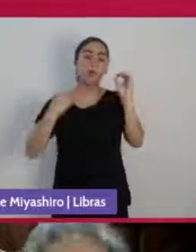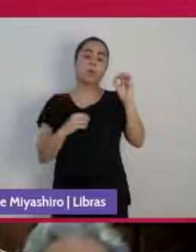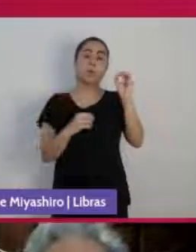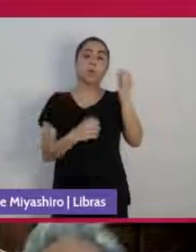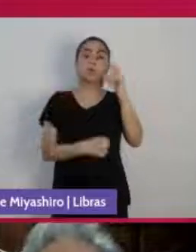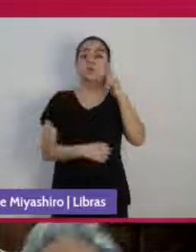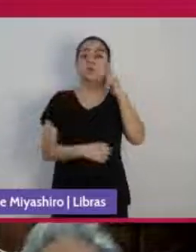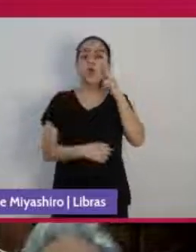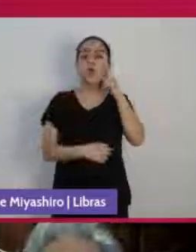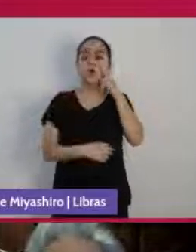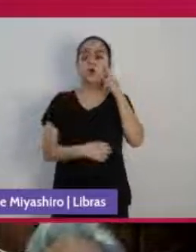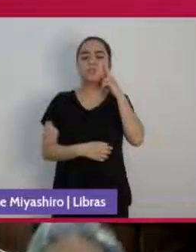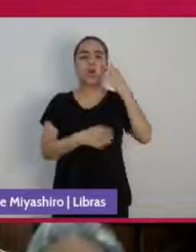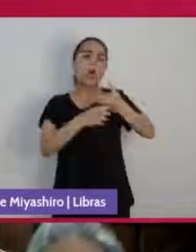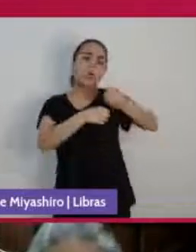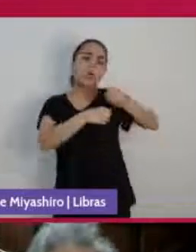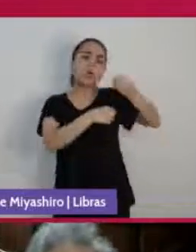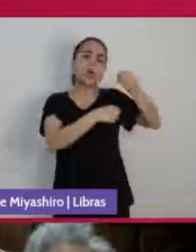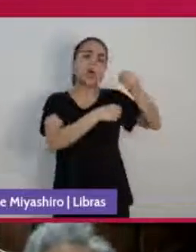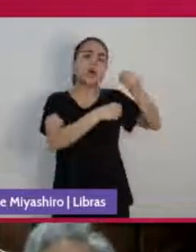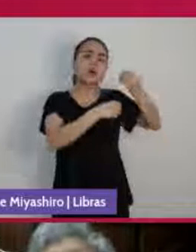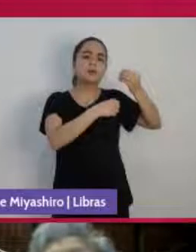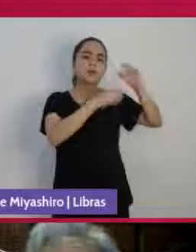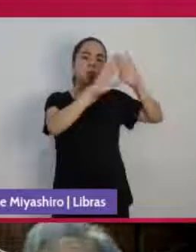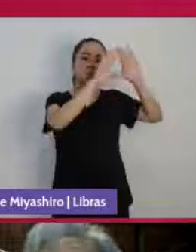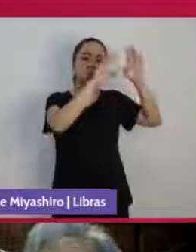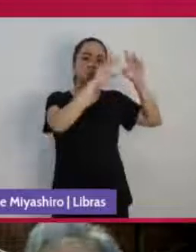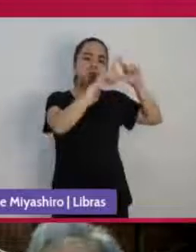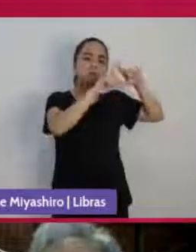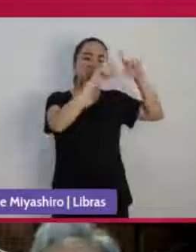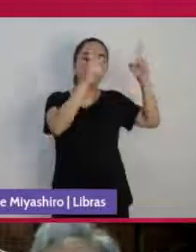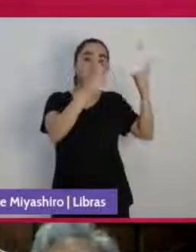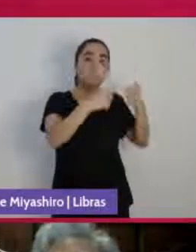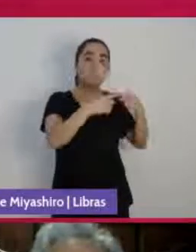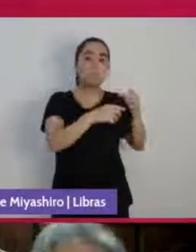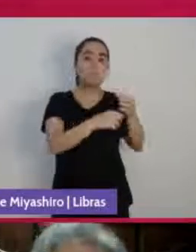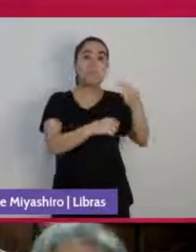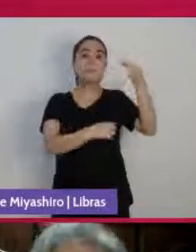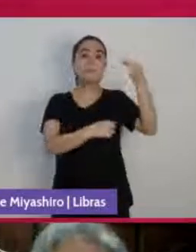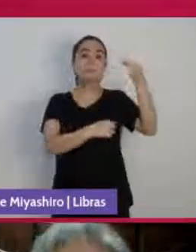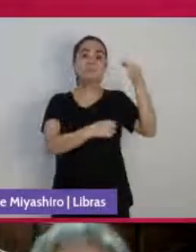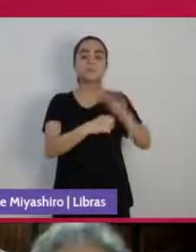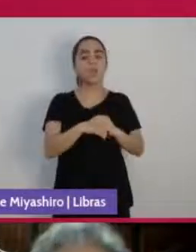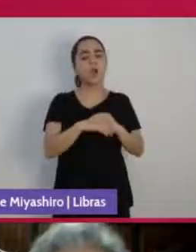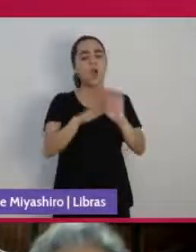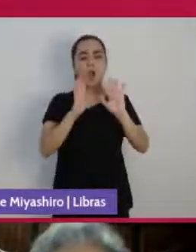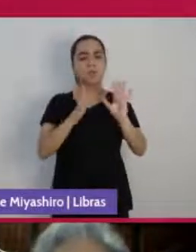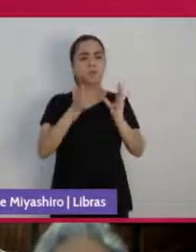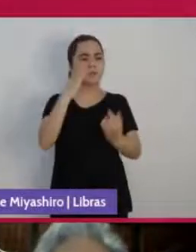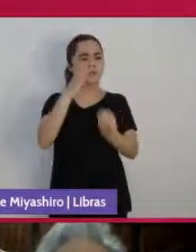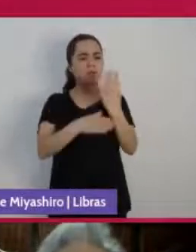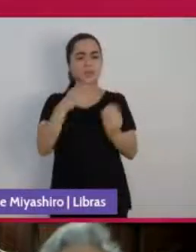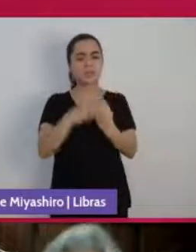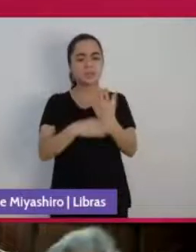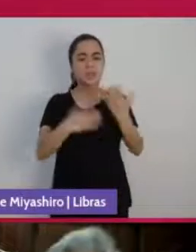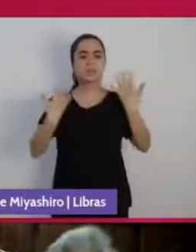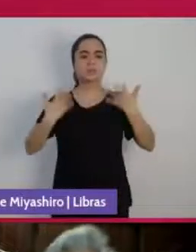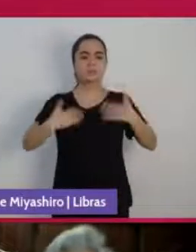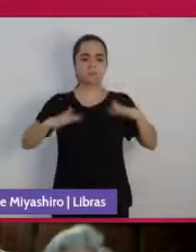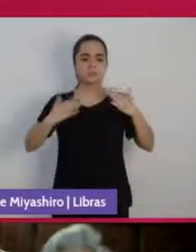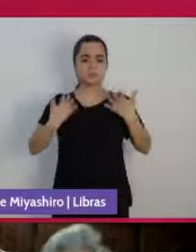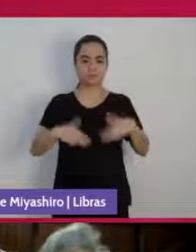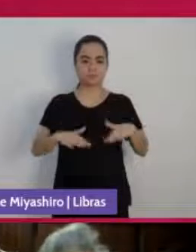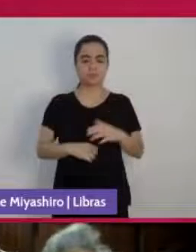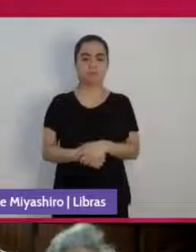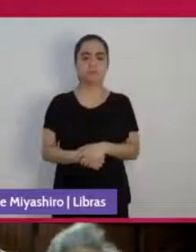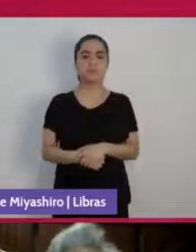porta da sala, inventa. Faz coisas agradáveis para as pacientes.